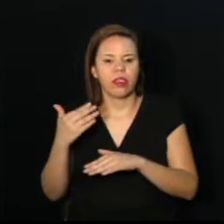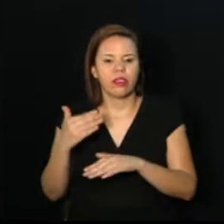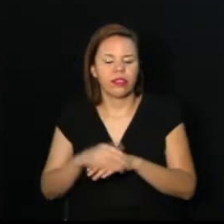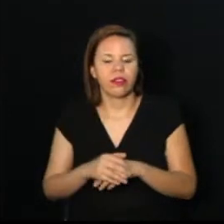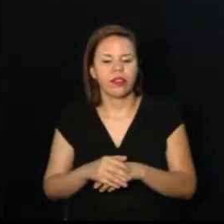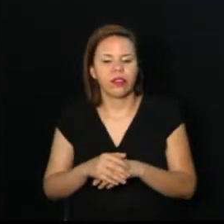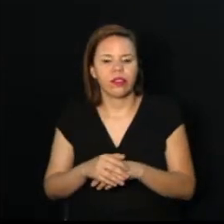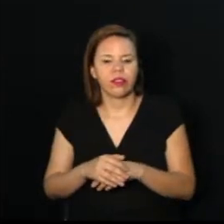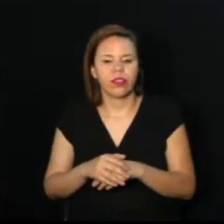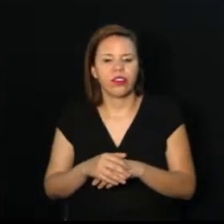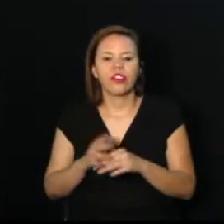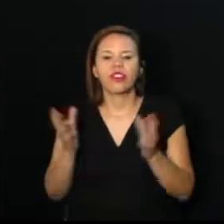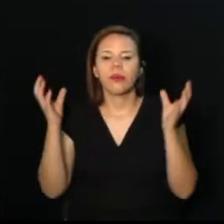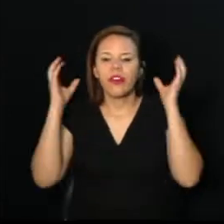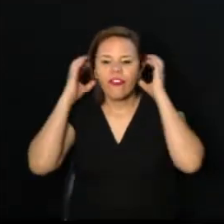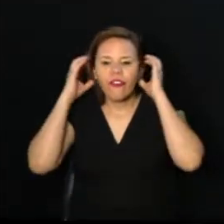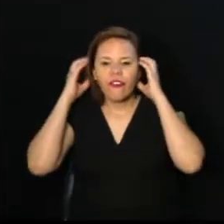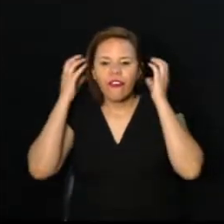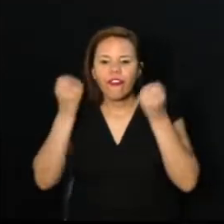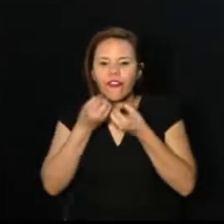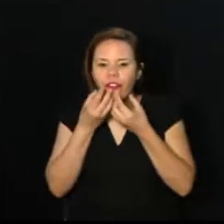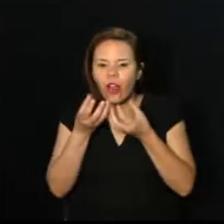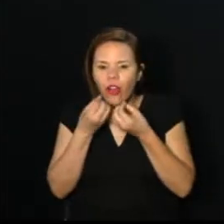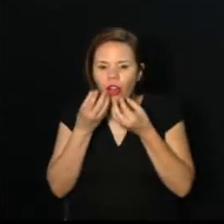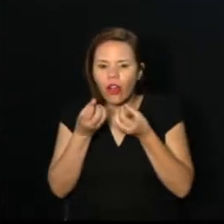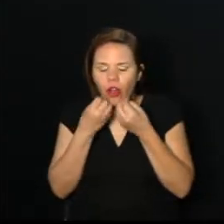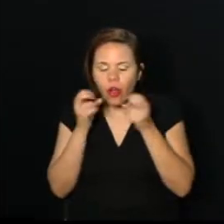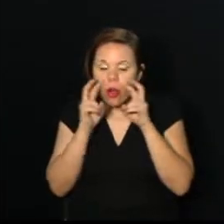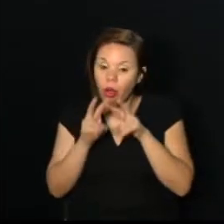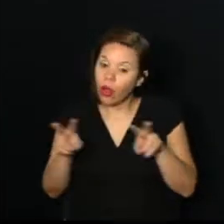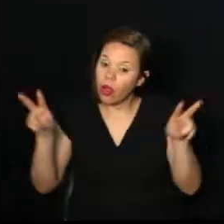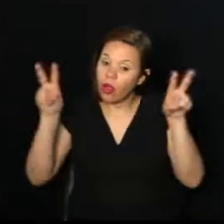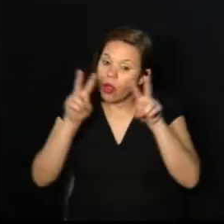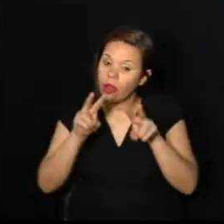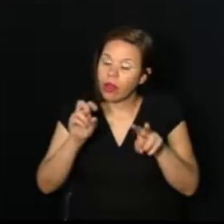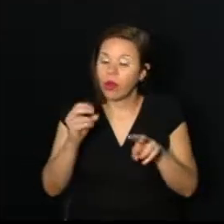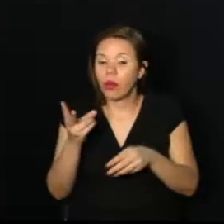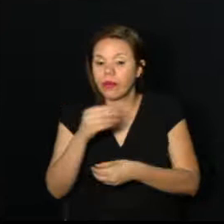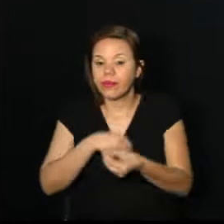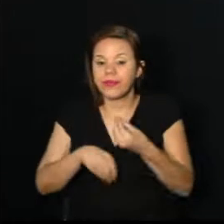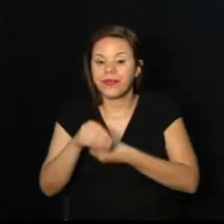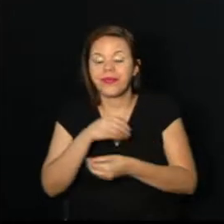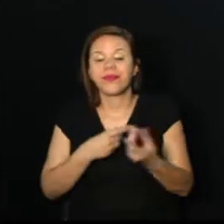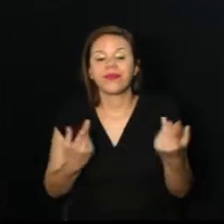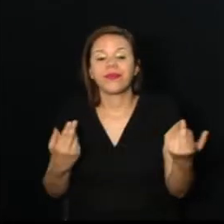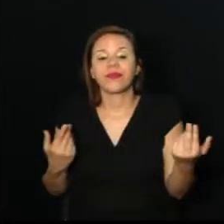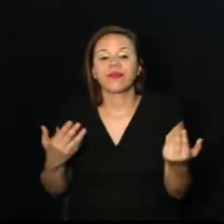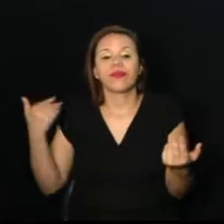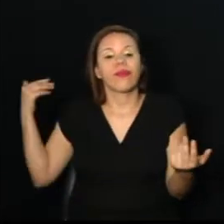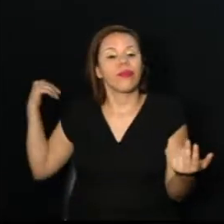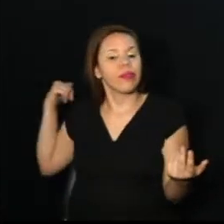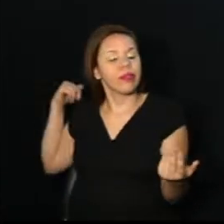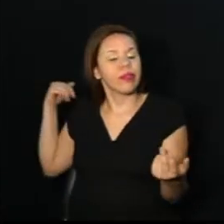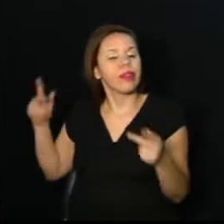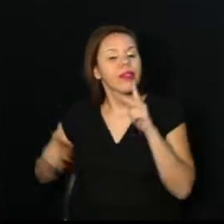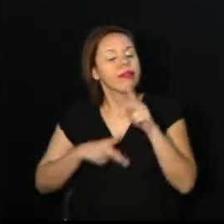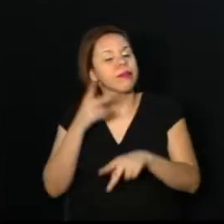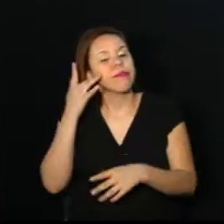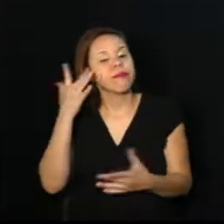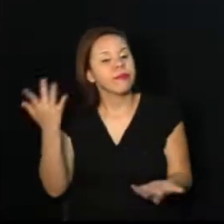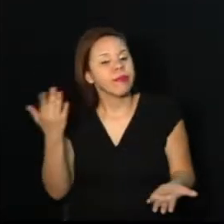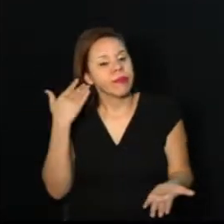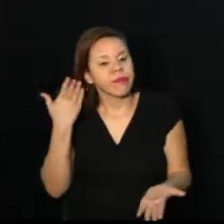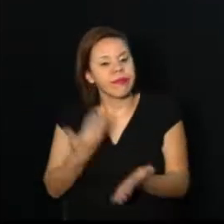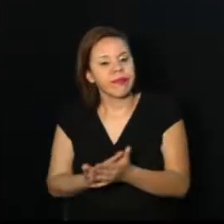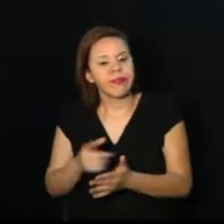distúrbios fonológicos, em vez de visuais ou mistos, como antigamente se propunha, e